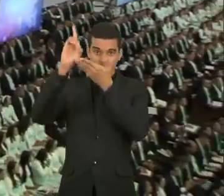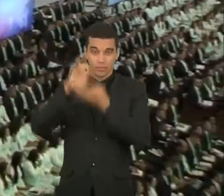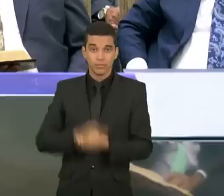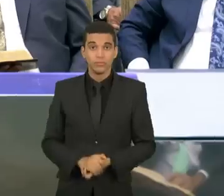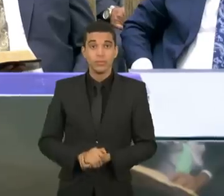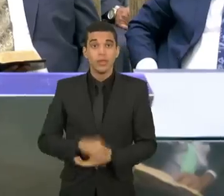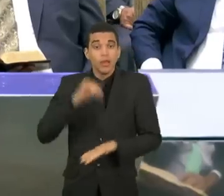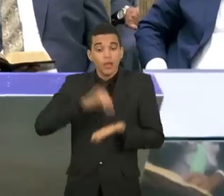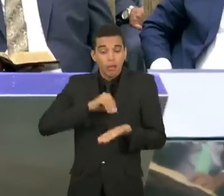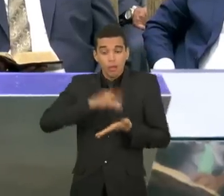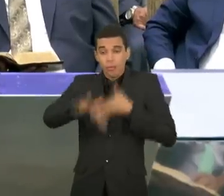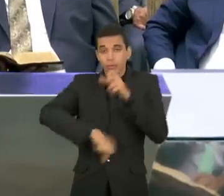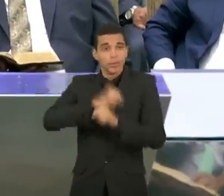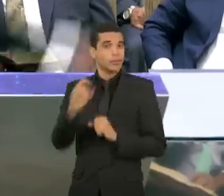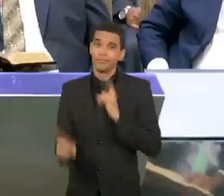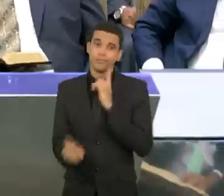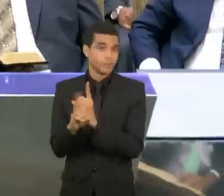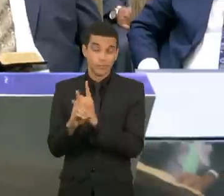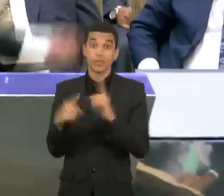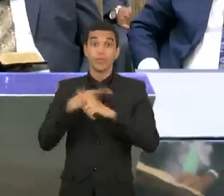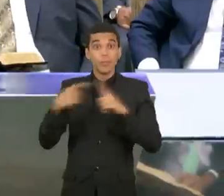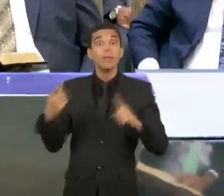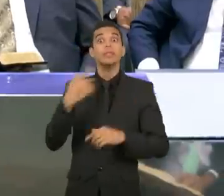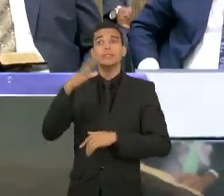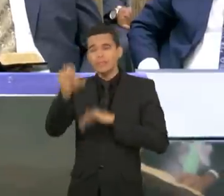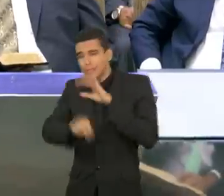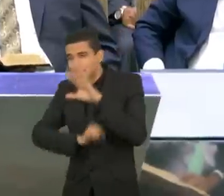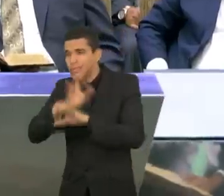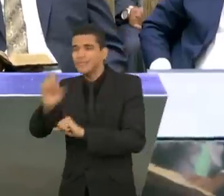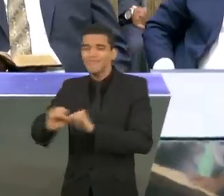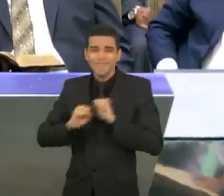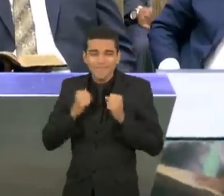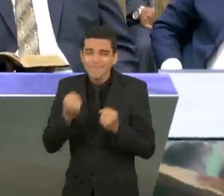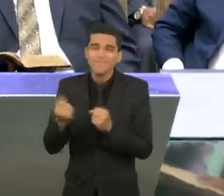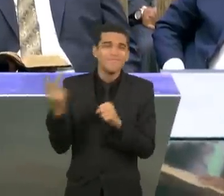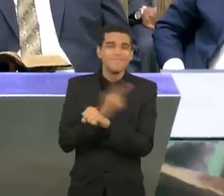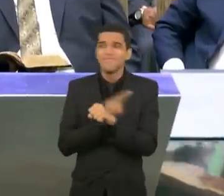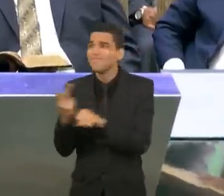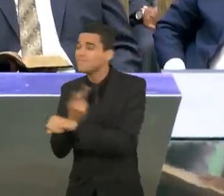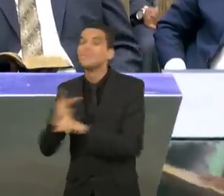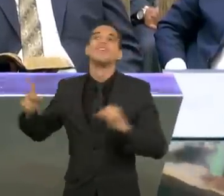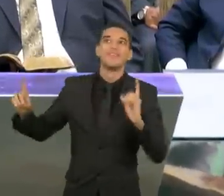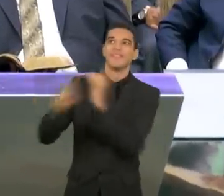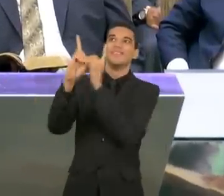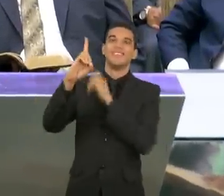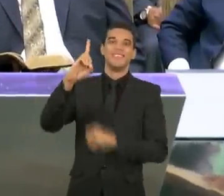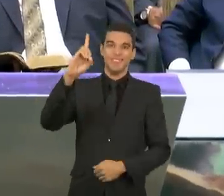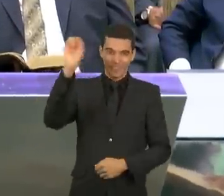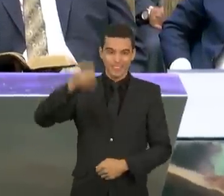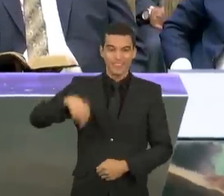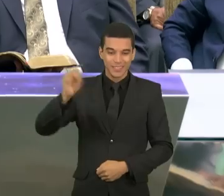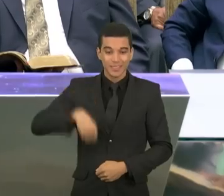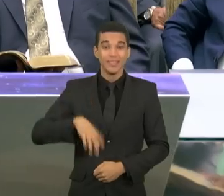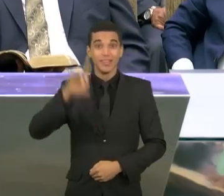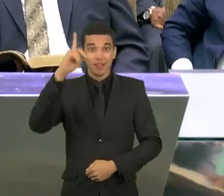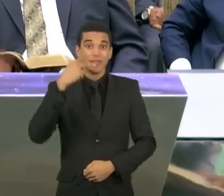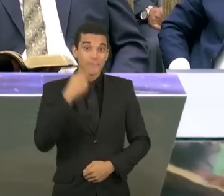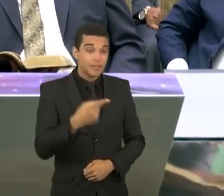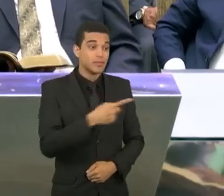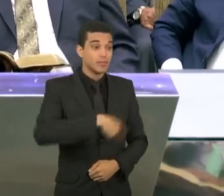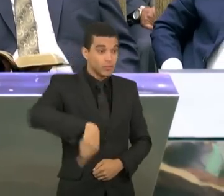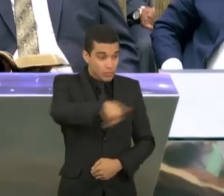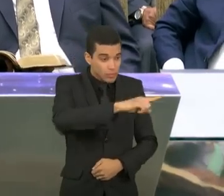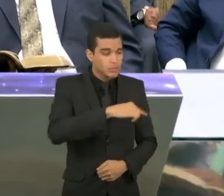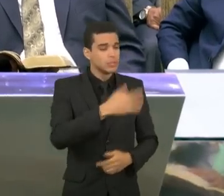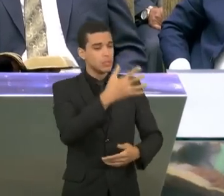não encontra. Mas se buscar, encontra. Buscar-me-eis e me achareis. Onde? Eu